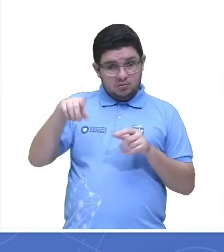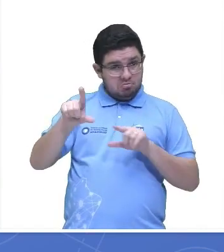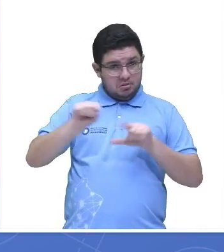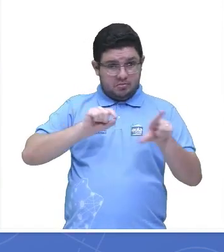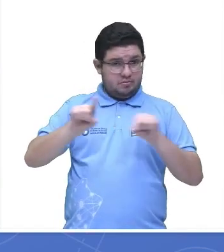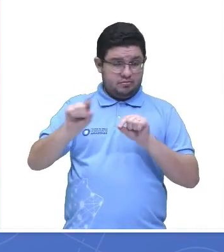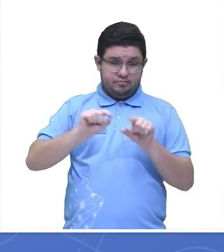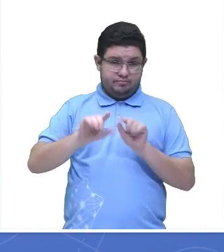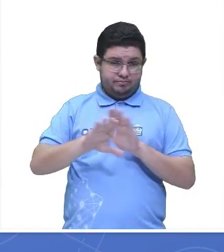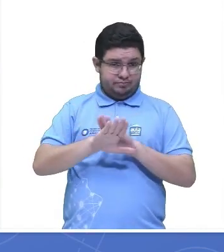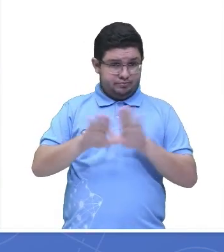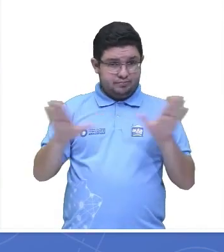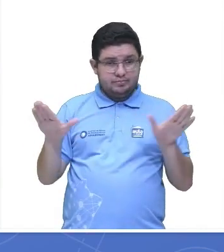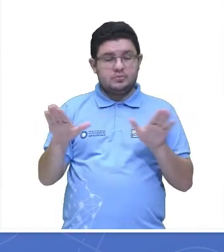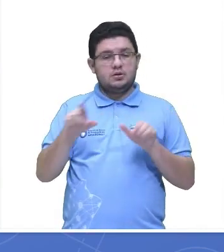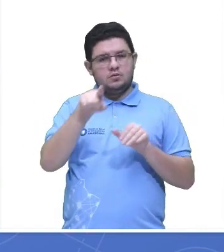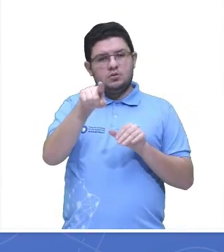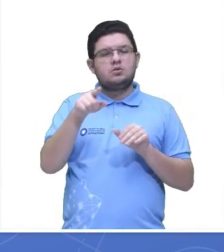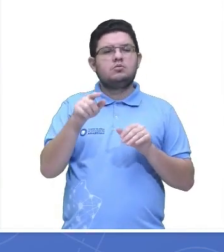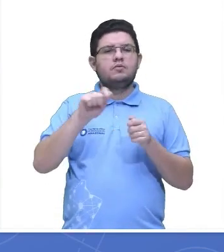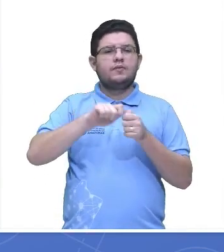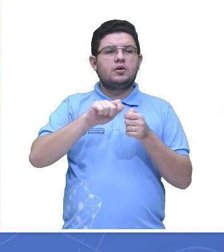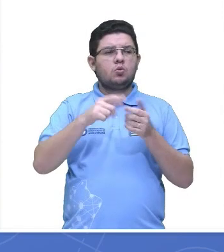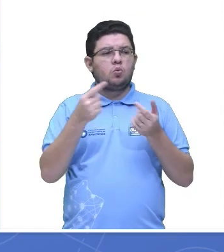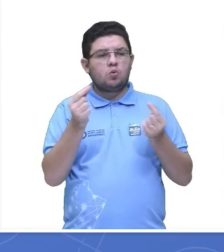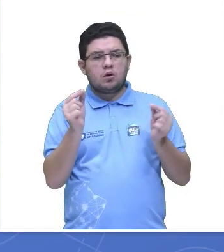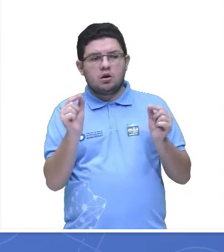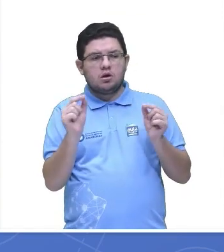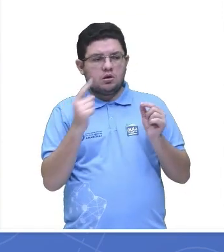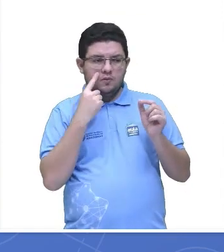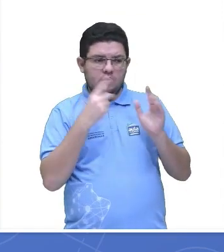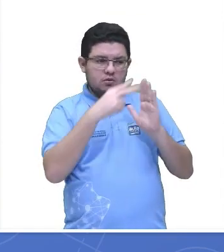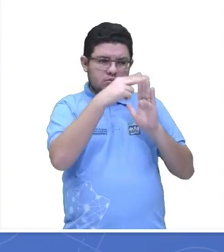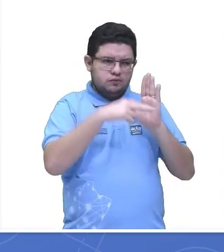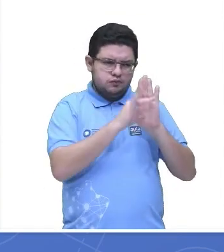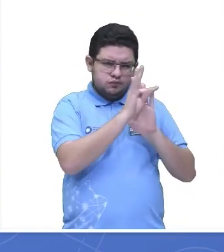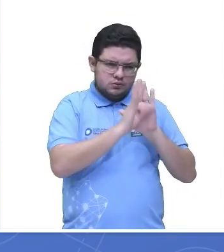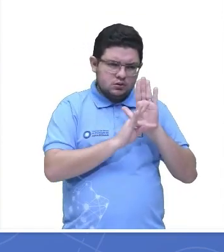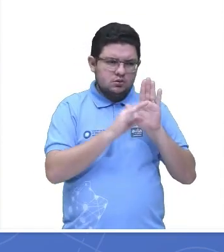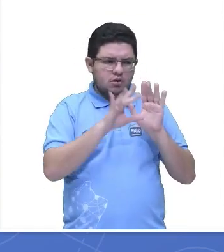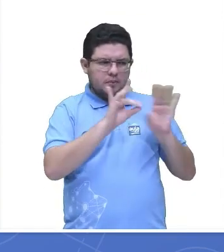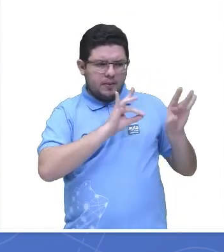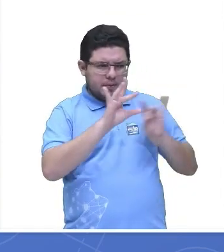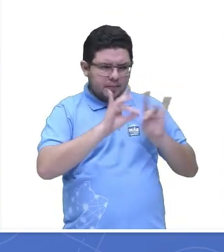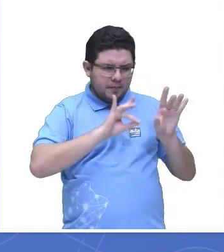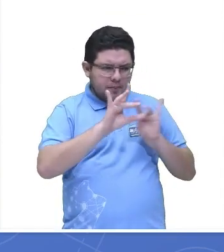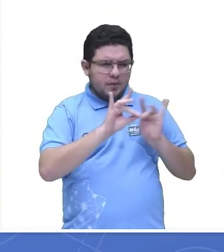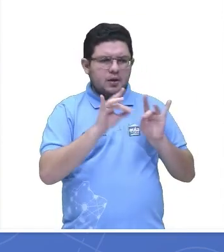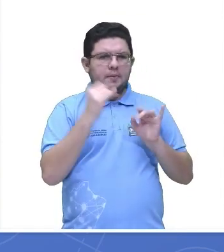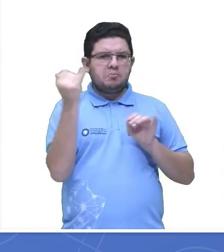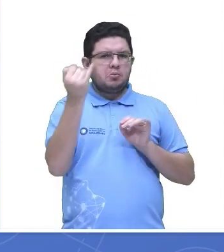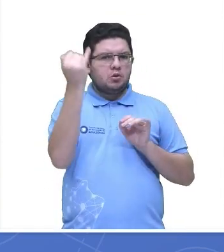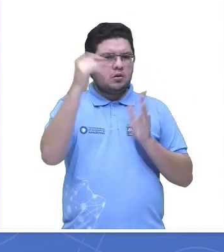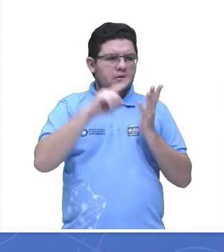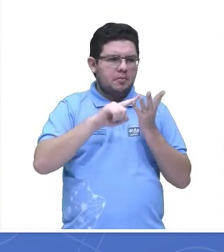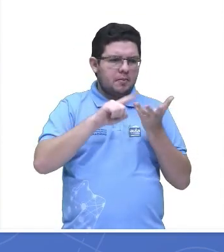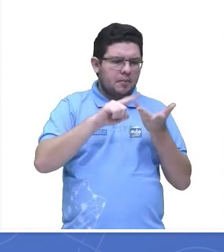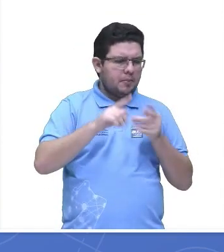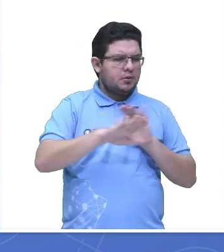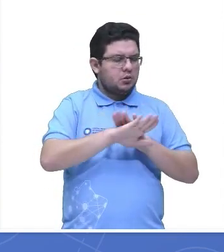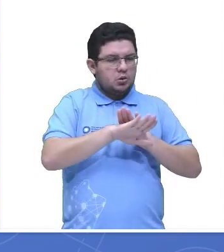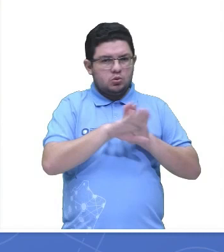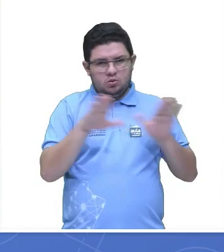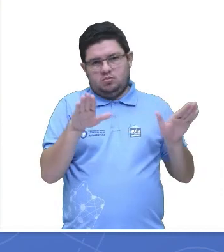né, que você vai fazer quando você se defrontar com um texto em língua inglesa, né? Vai tirar aquilo que é mais importante, que é normalmente a